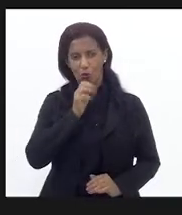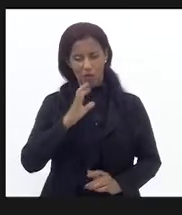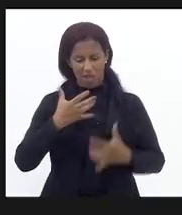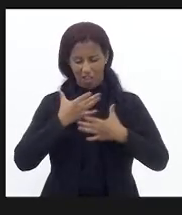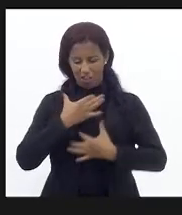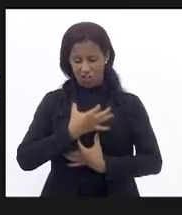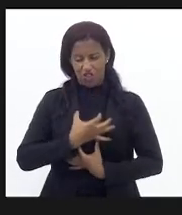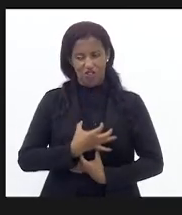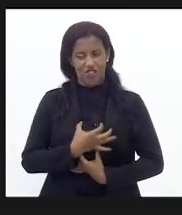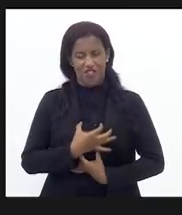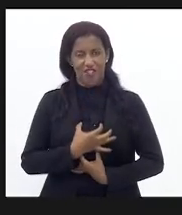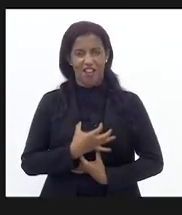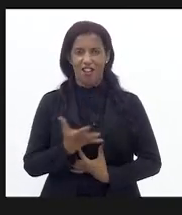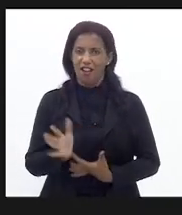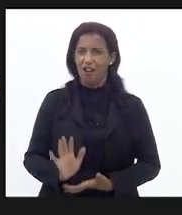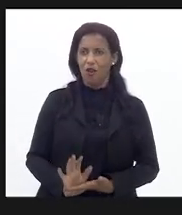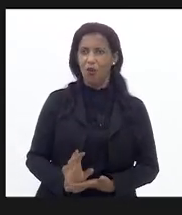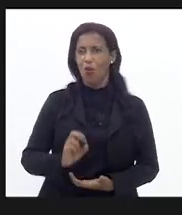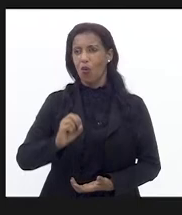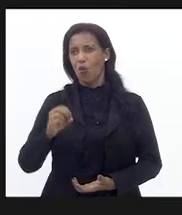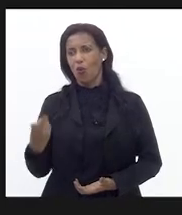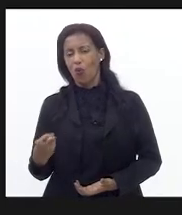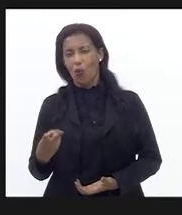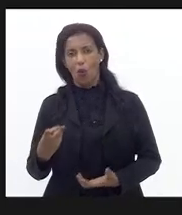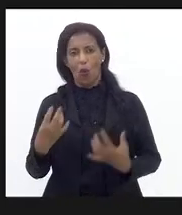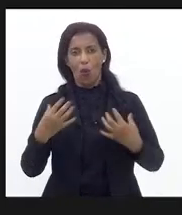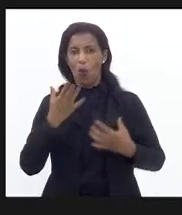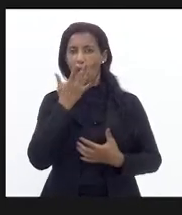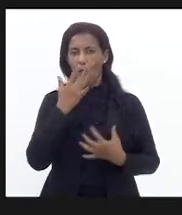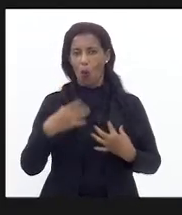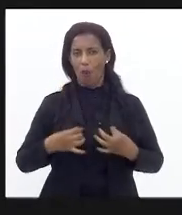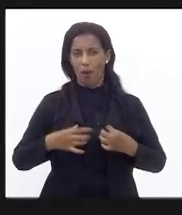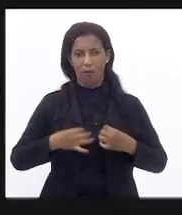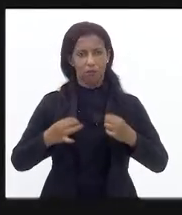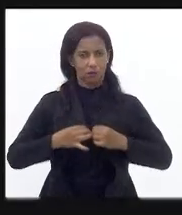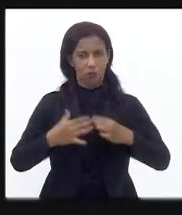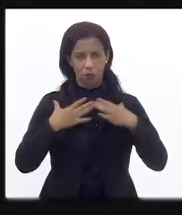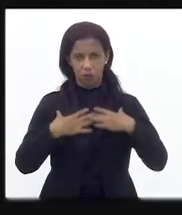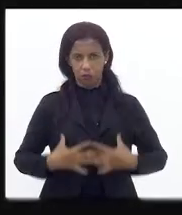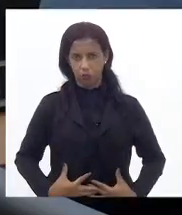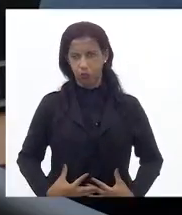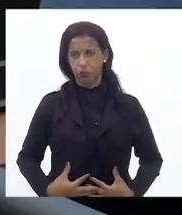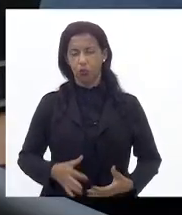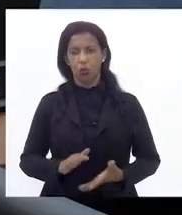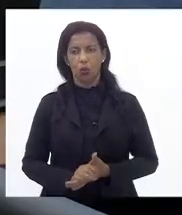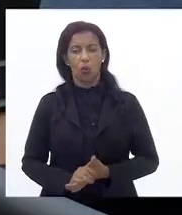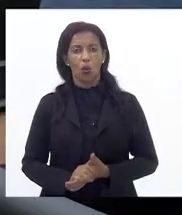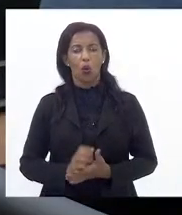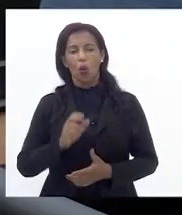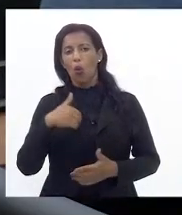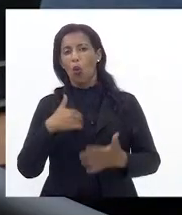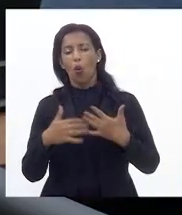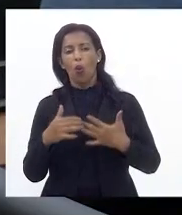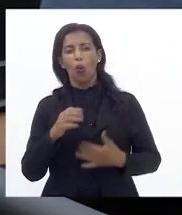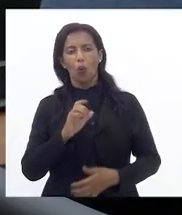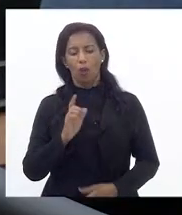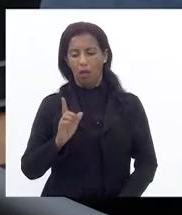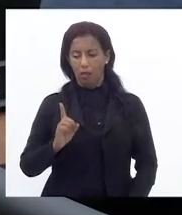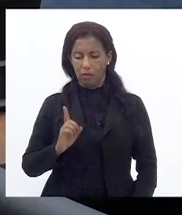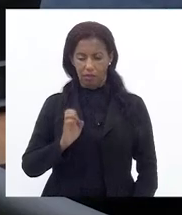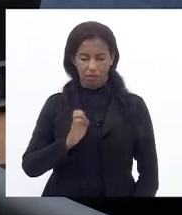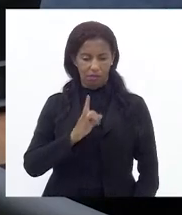distintivo entre uma uma farda ou esteja uma blusa do teatro do de dados